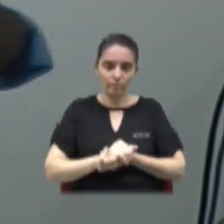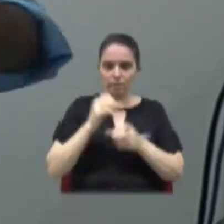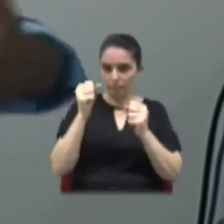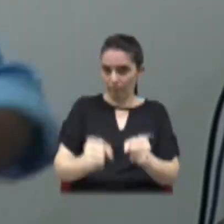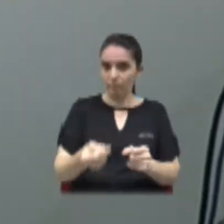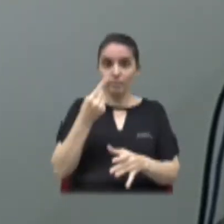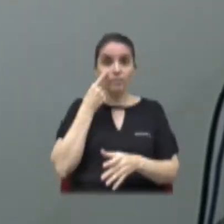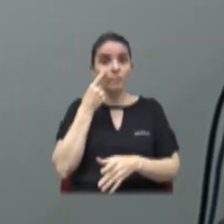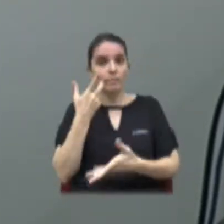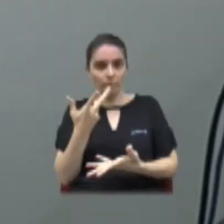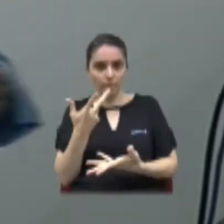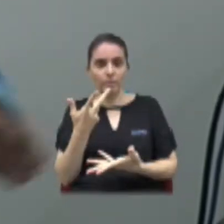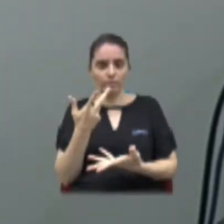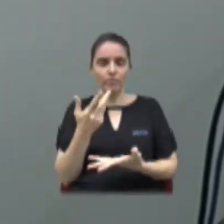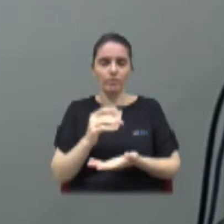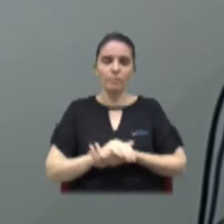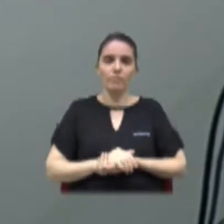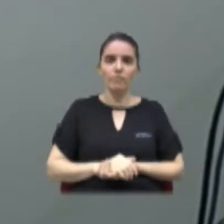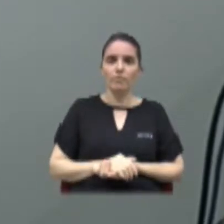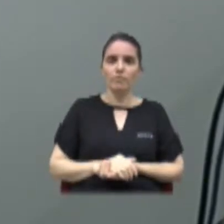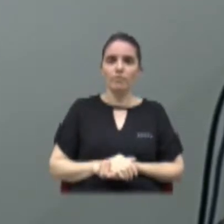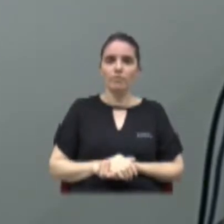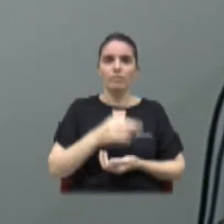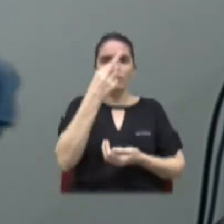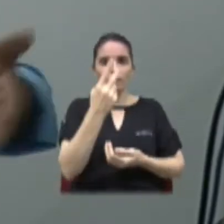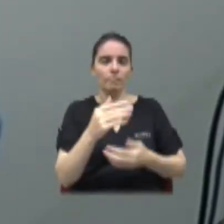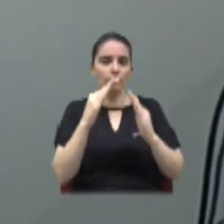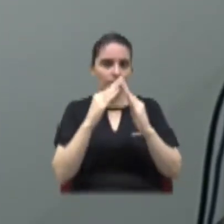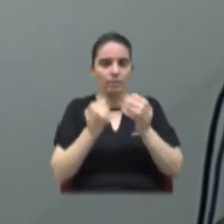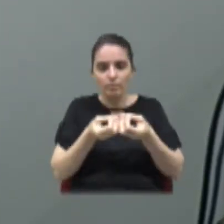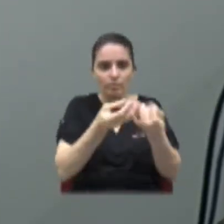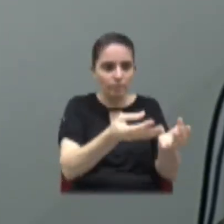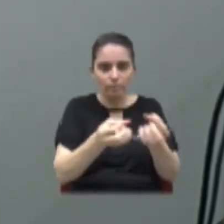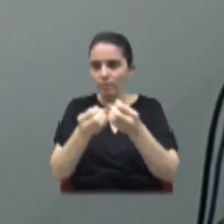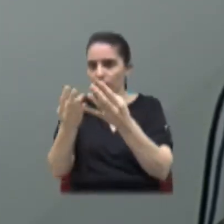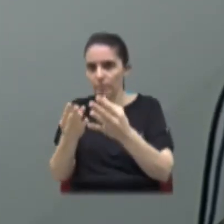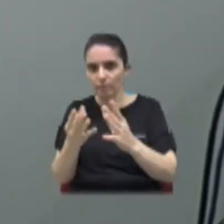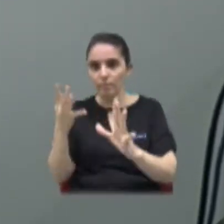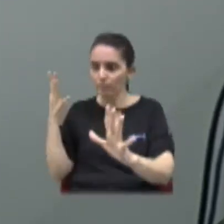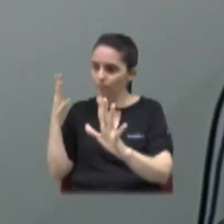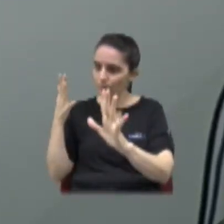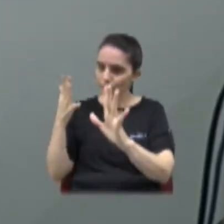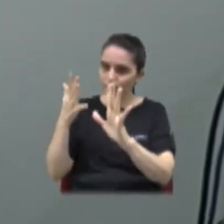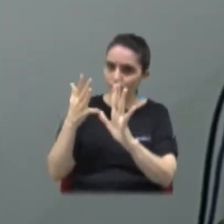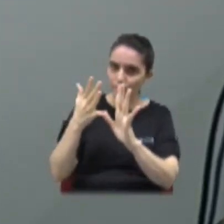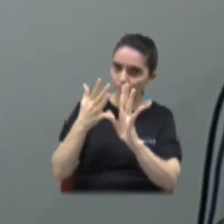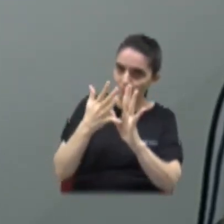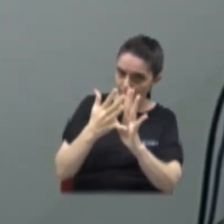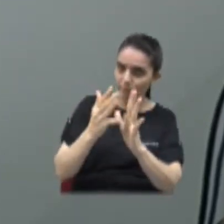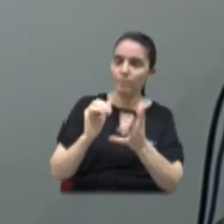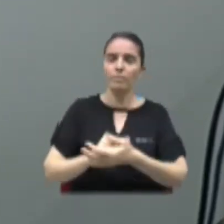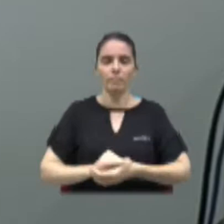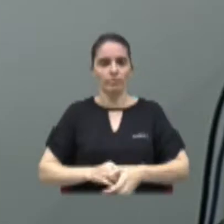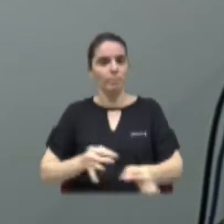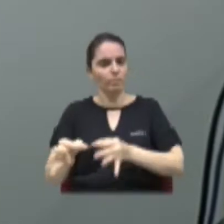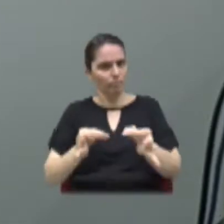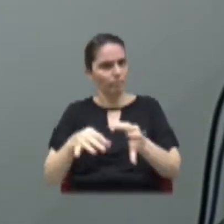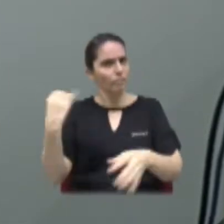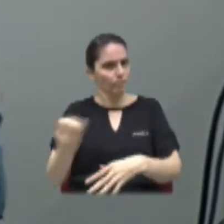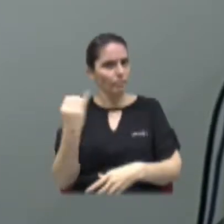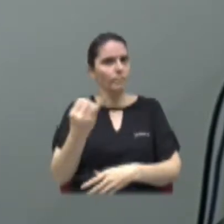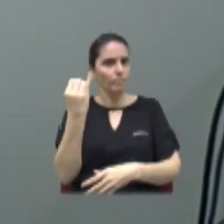não tenho casa própria, será que eu estou na lista, não estou? Agora o cidadão tendo acesso pela internet, na página da prefeitura, ele